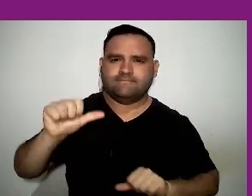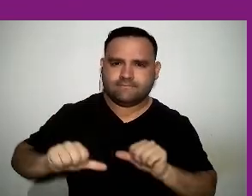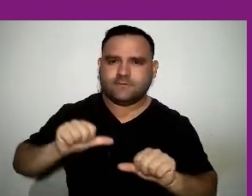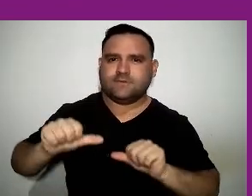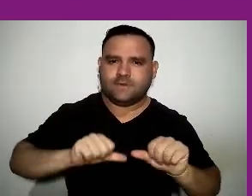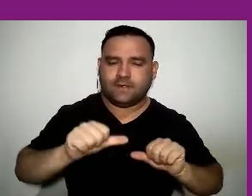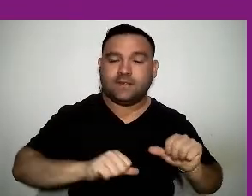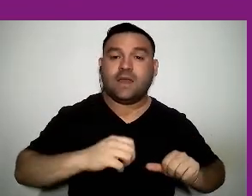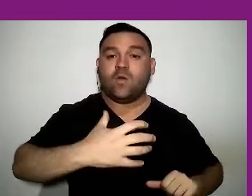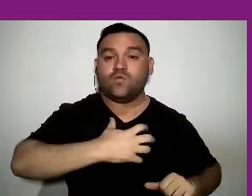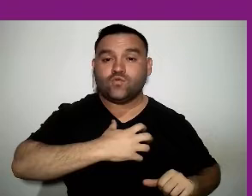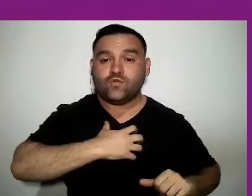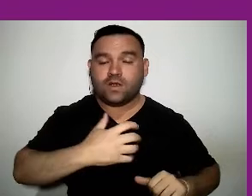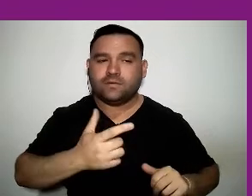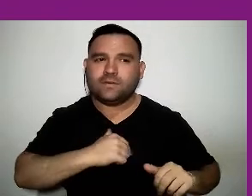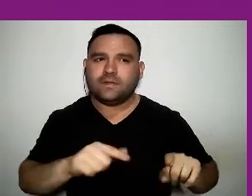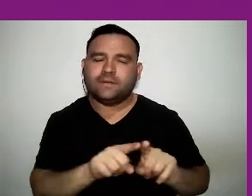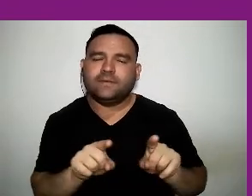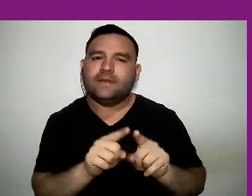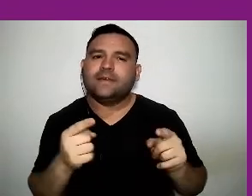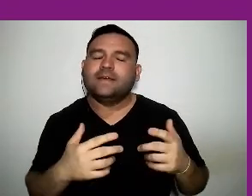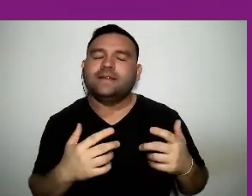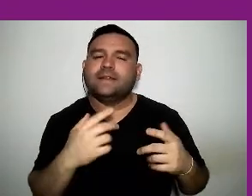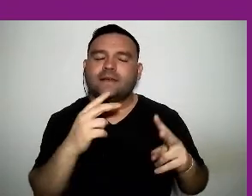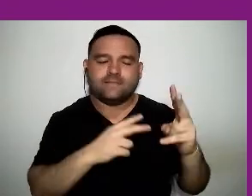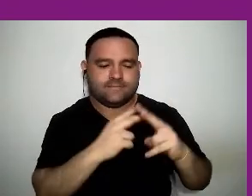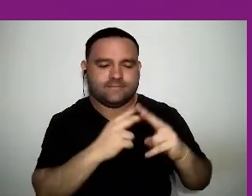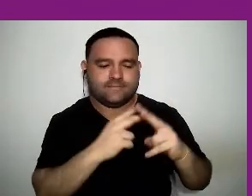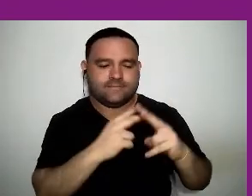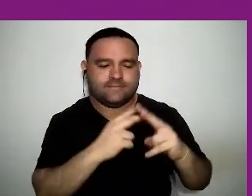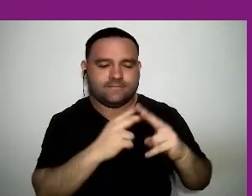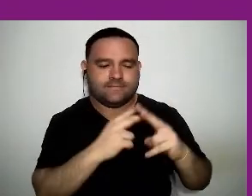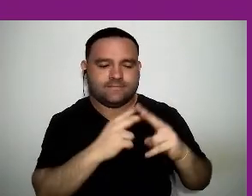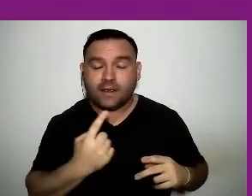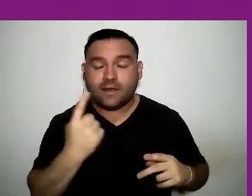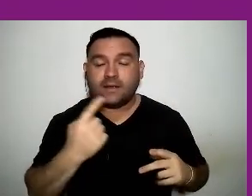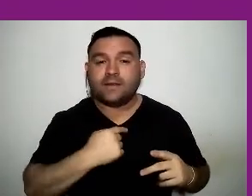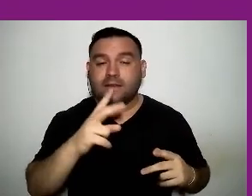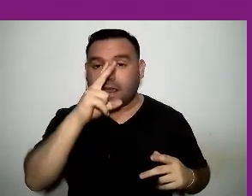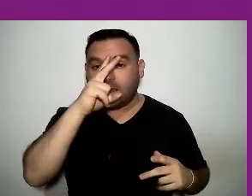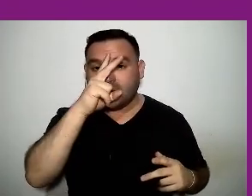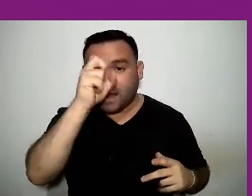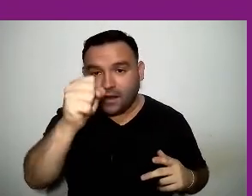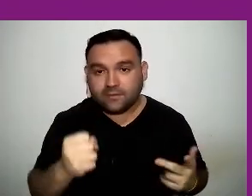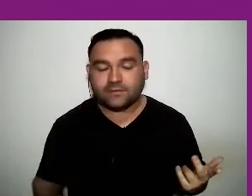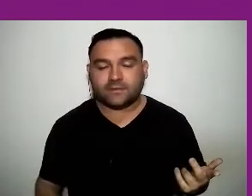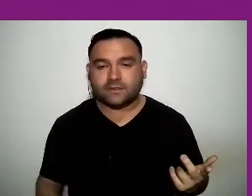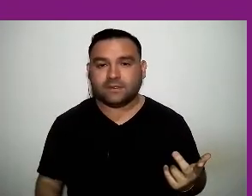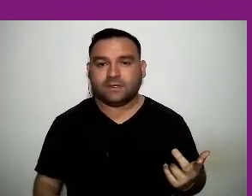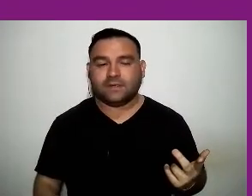nas formas que utilizamos a ventilação mecânica nos pacientes graves,